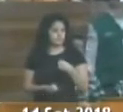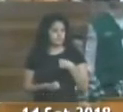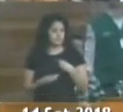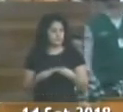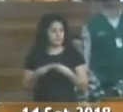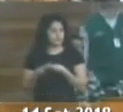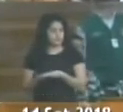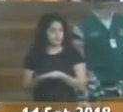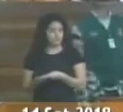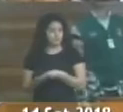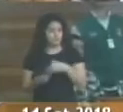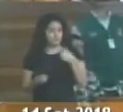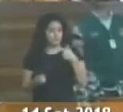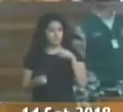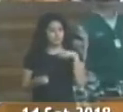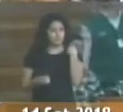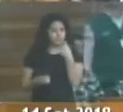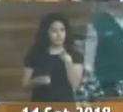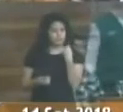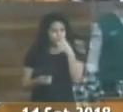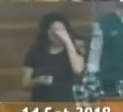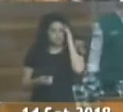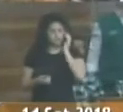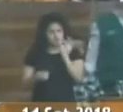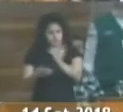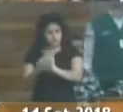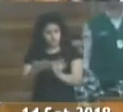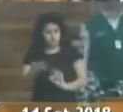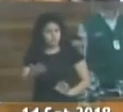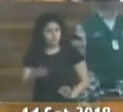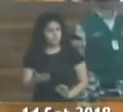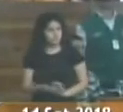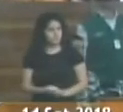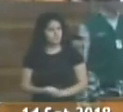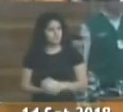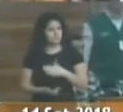Eu dei acho que quase uma hora para as pessoas se inscreverem.